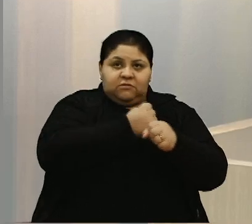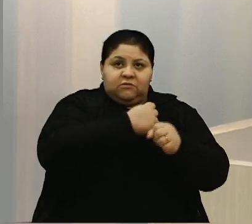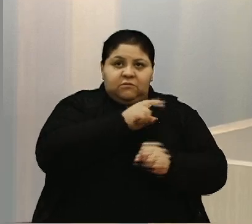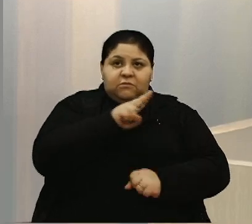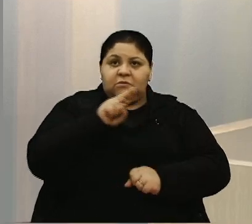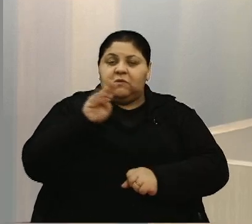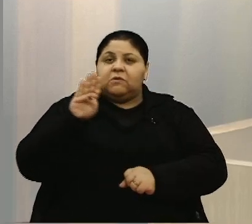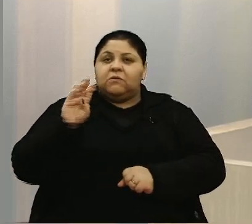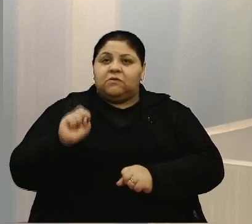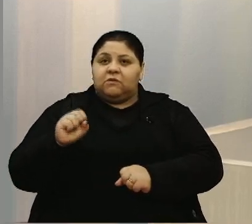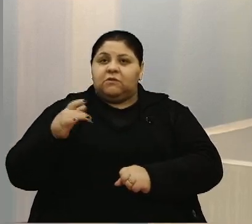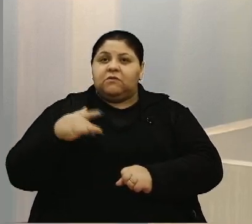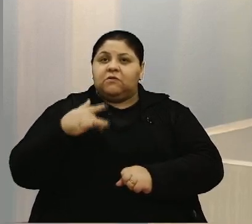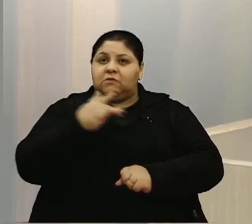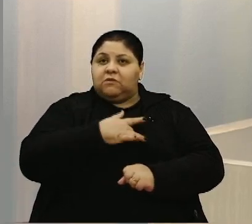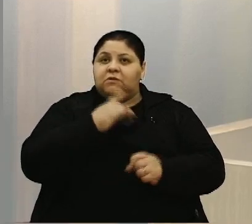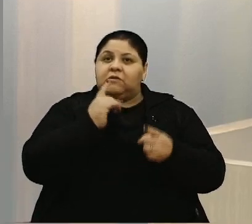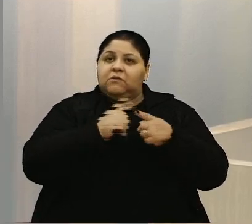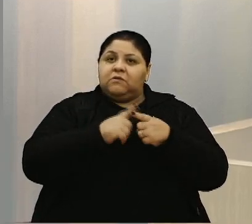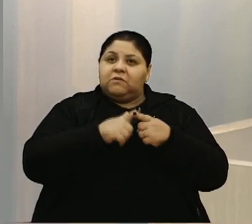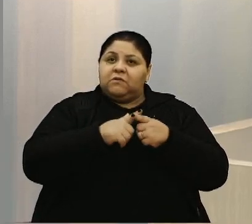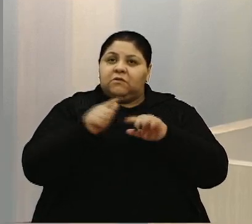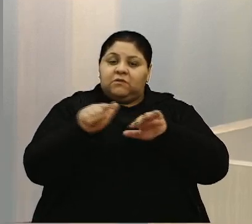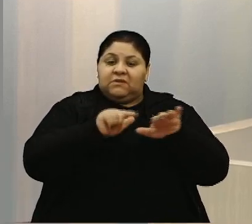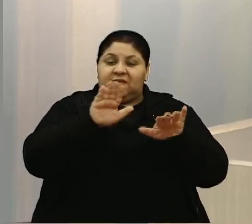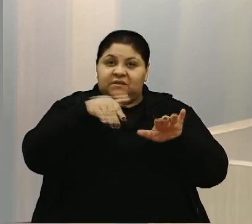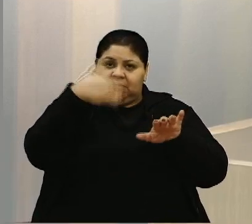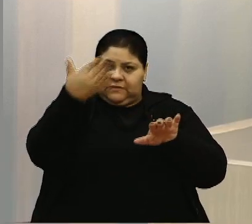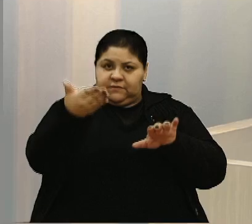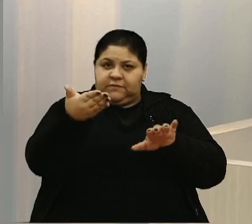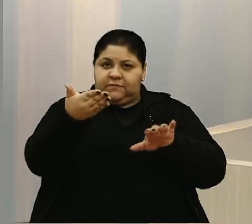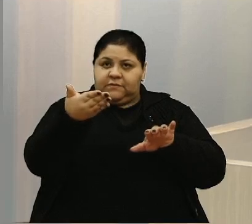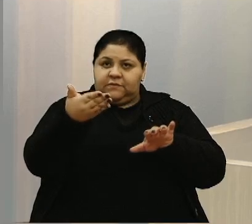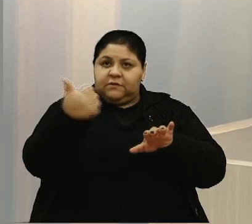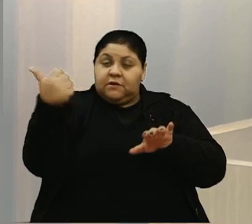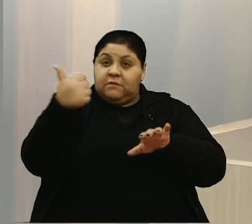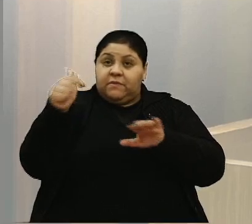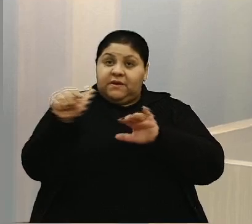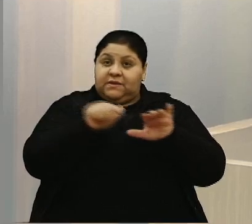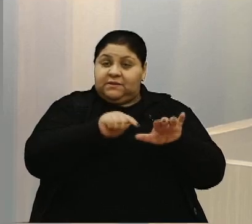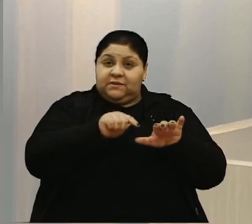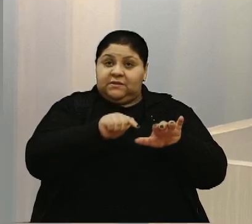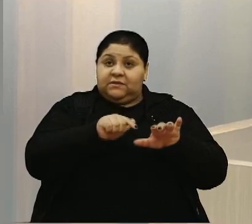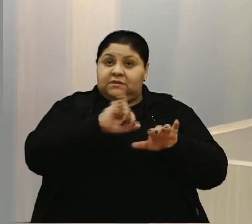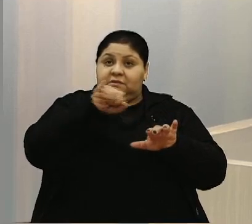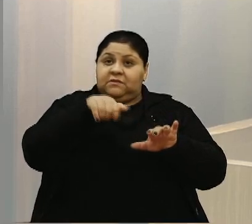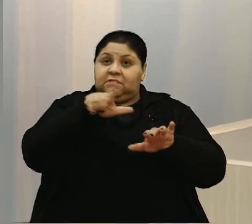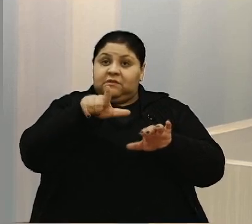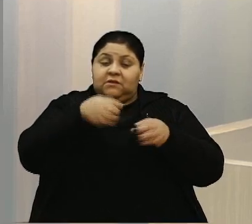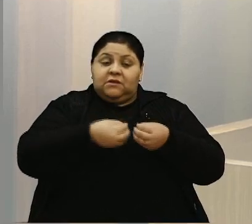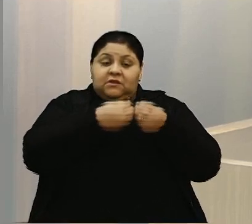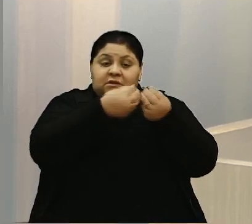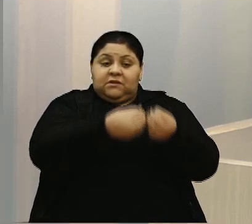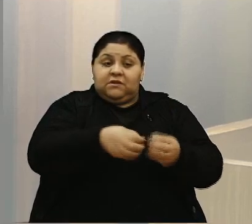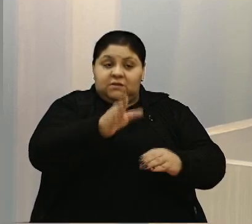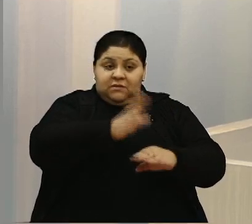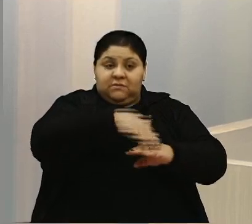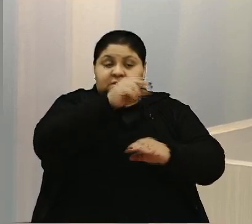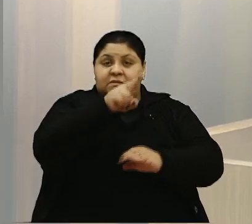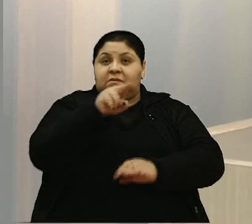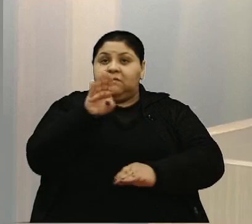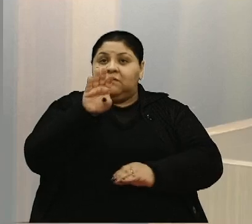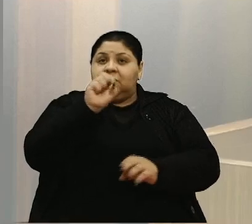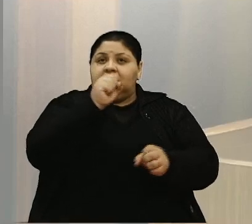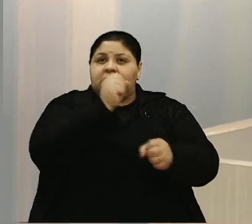básicas de saúde, até porque na semana que vem, agora na primeira semana de julho, a gente vai estar entregando mais uma UBS reformada.